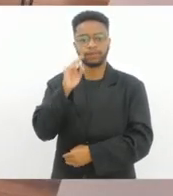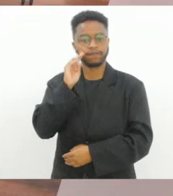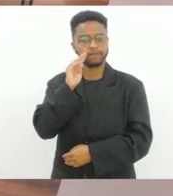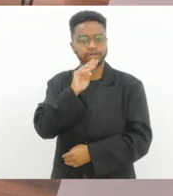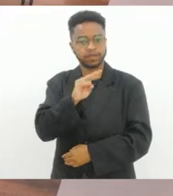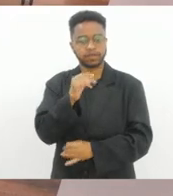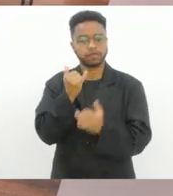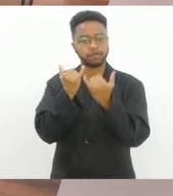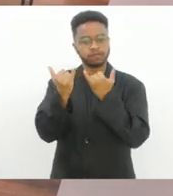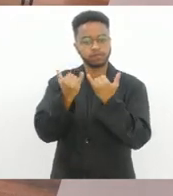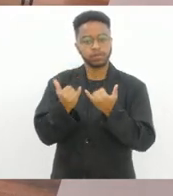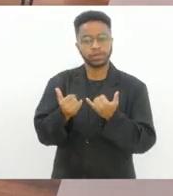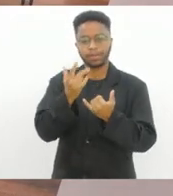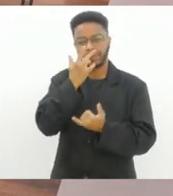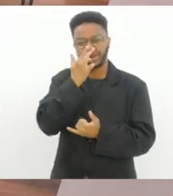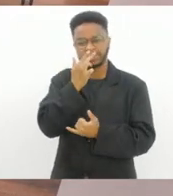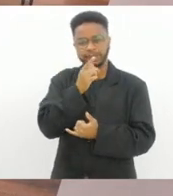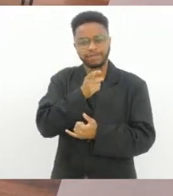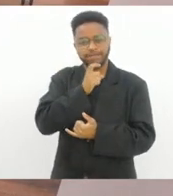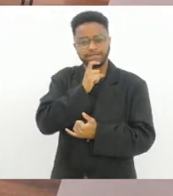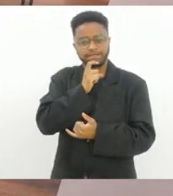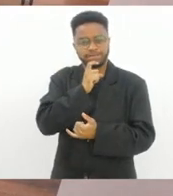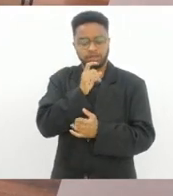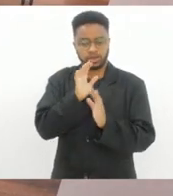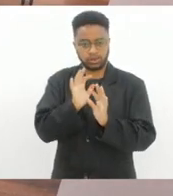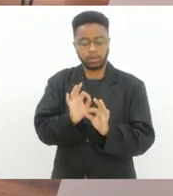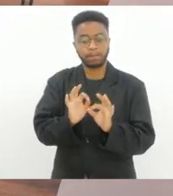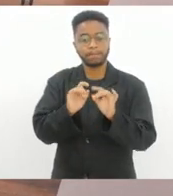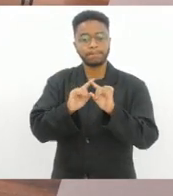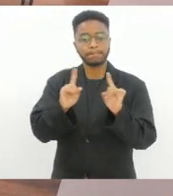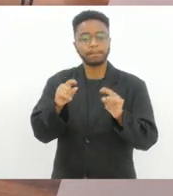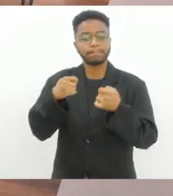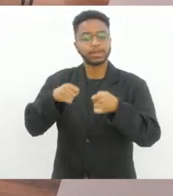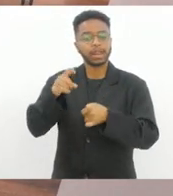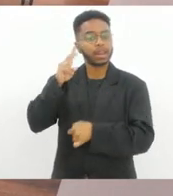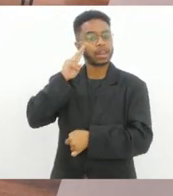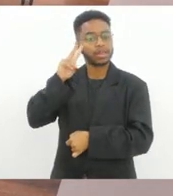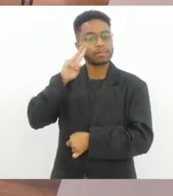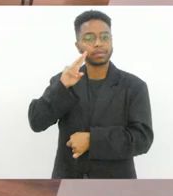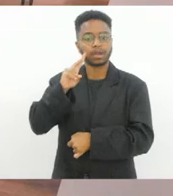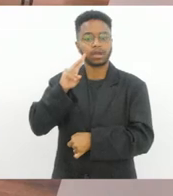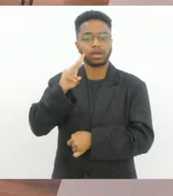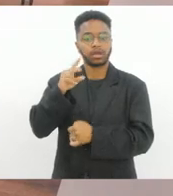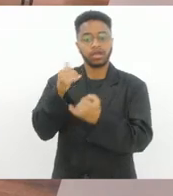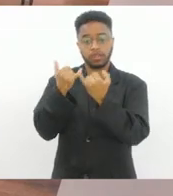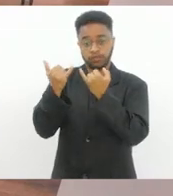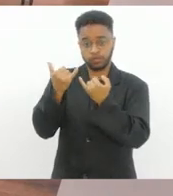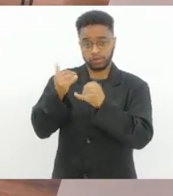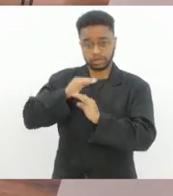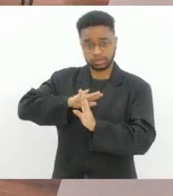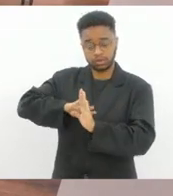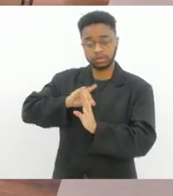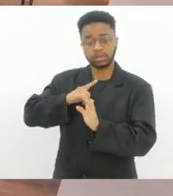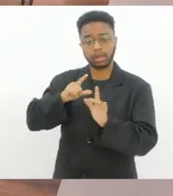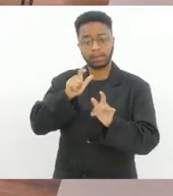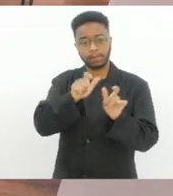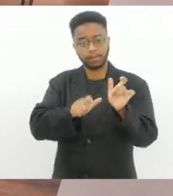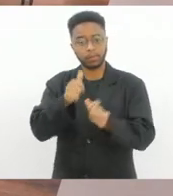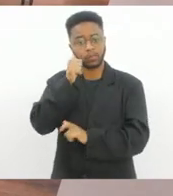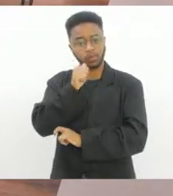dados frios, a gente precisa lembrar que, por trás desses dados, existem mulheres